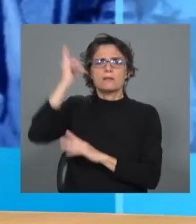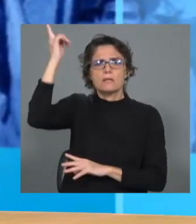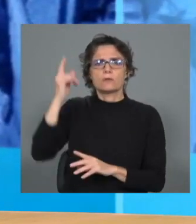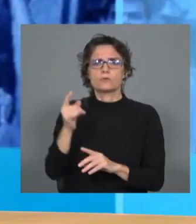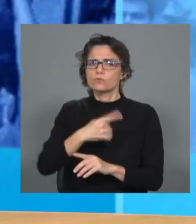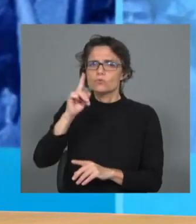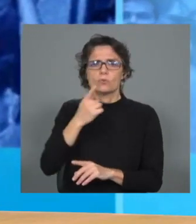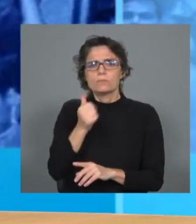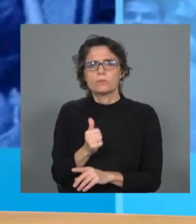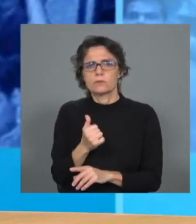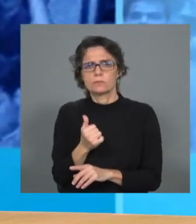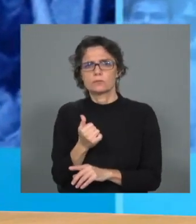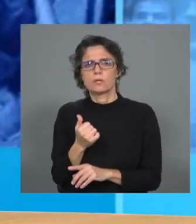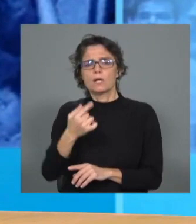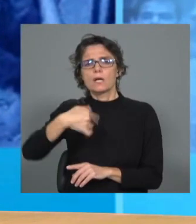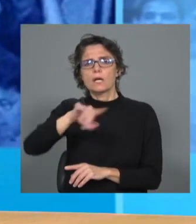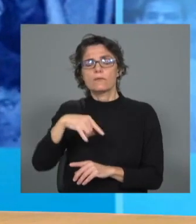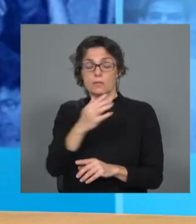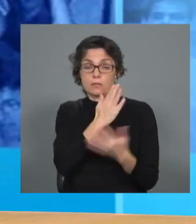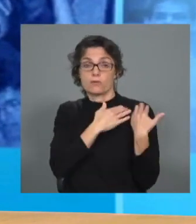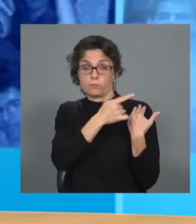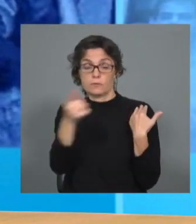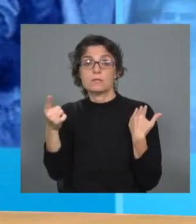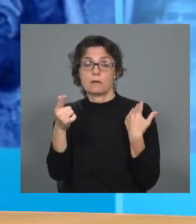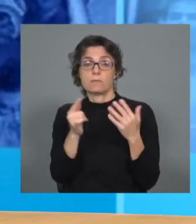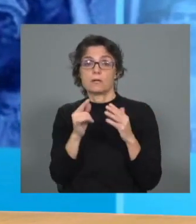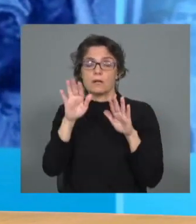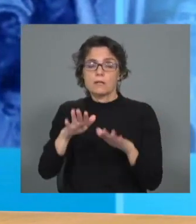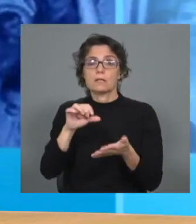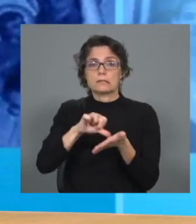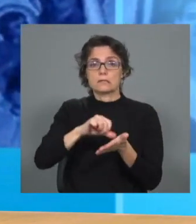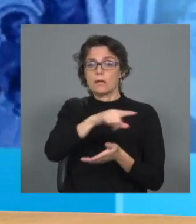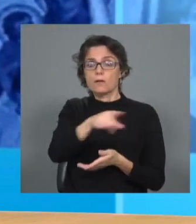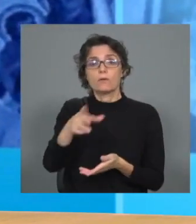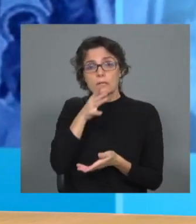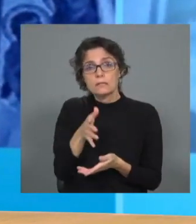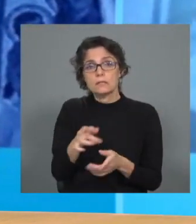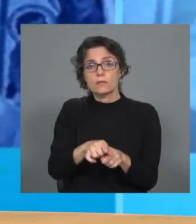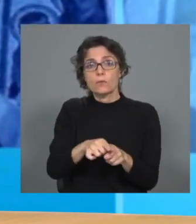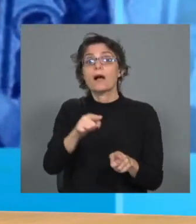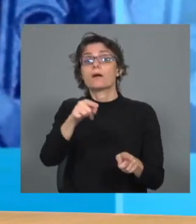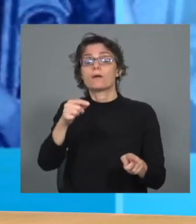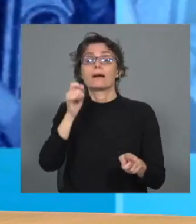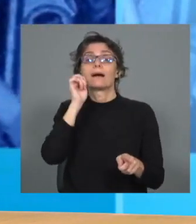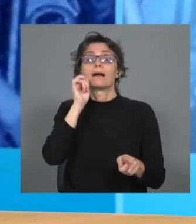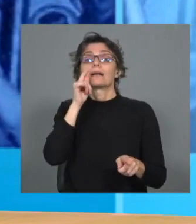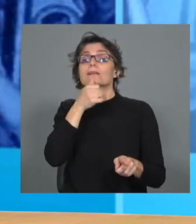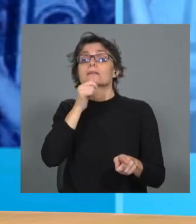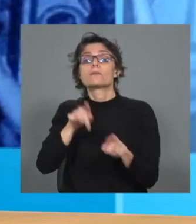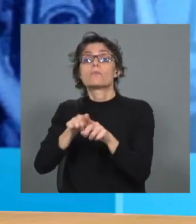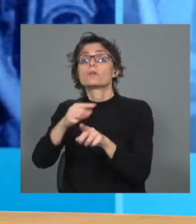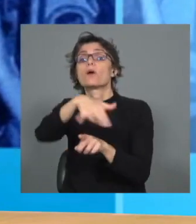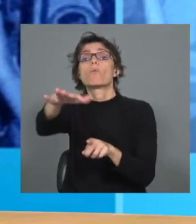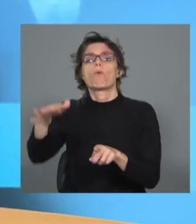ouvir isto da boca de responsáveis islâmicos, é importante começar a ouvir isto também da parte de responsáveis políticos que se aproveitam da religião para